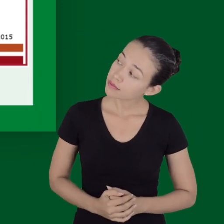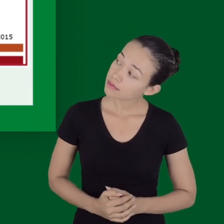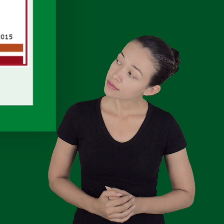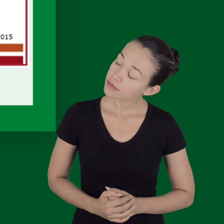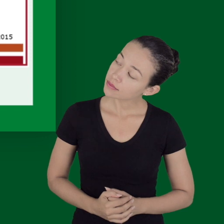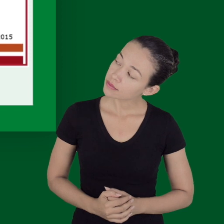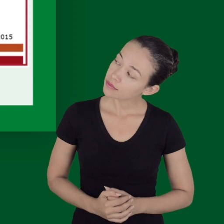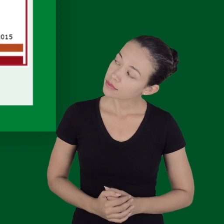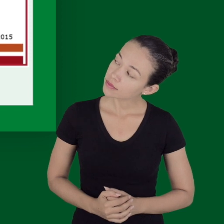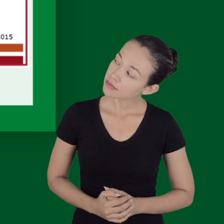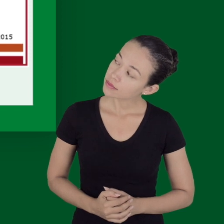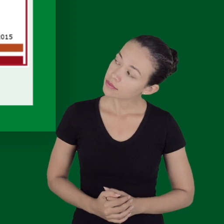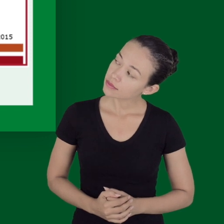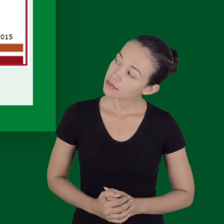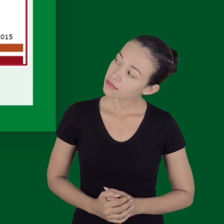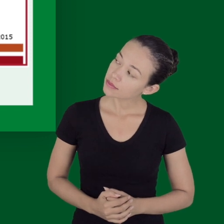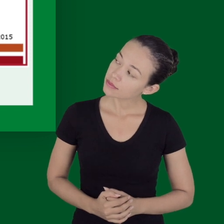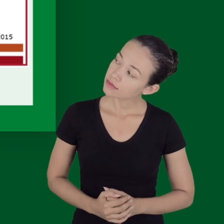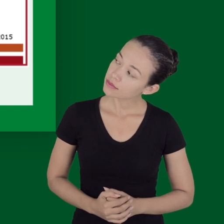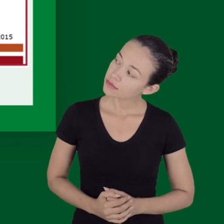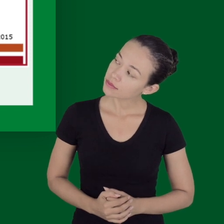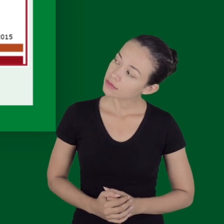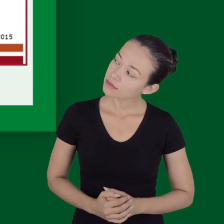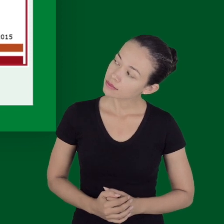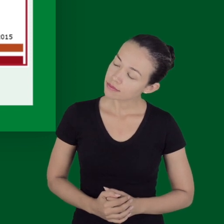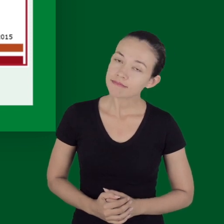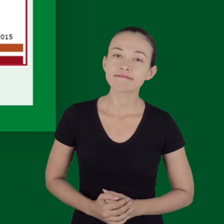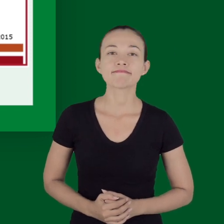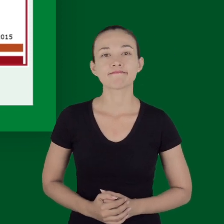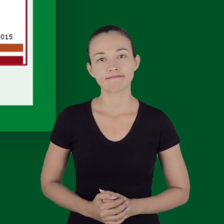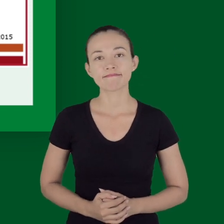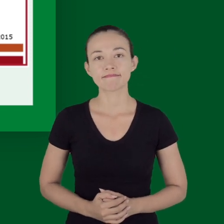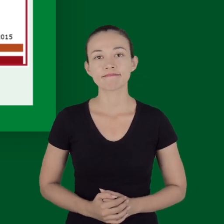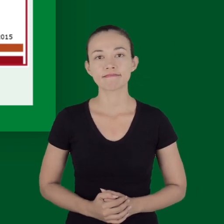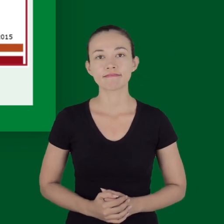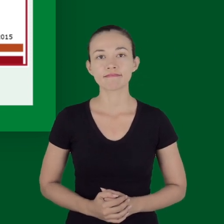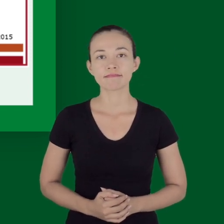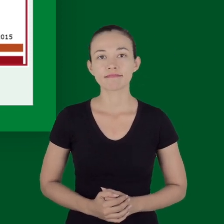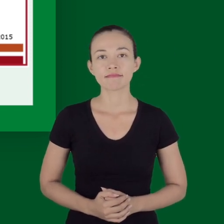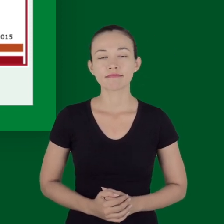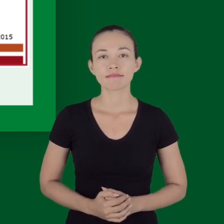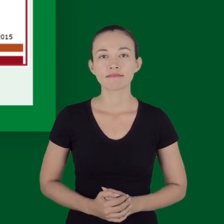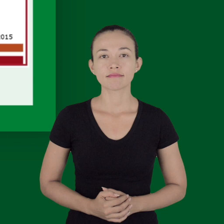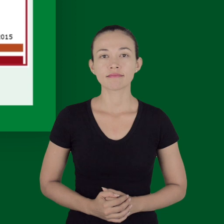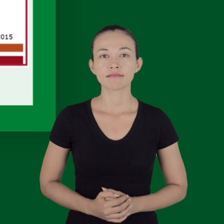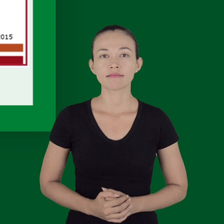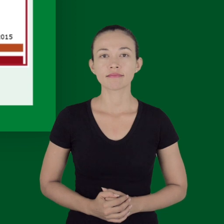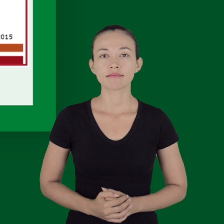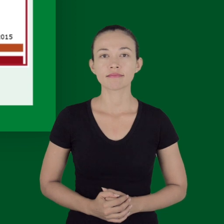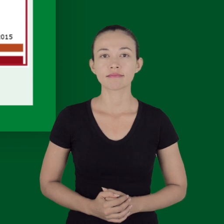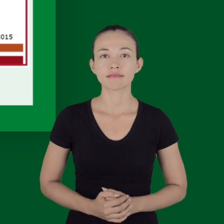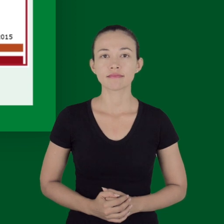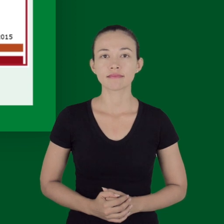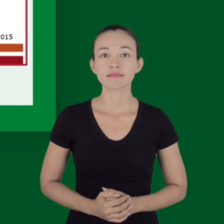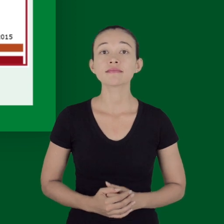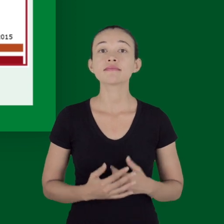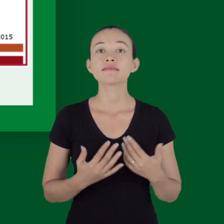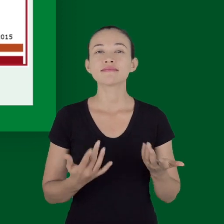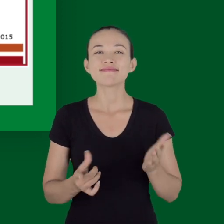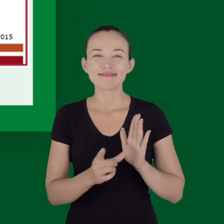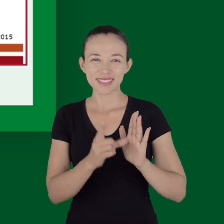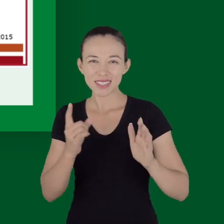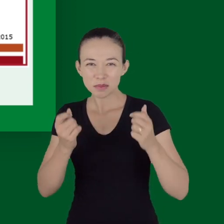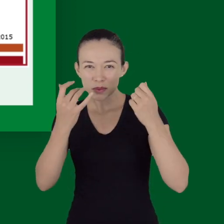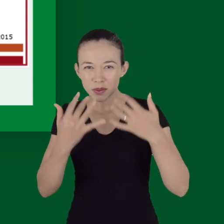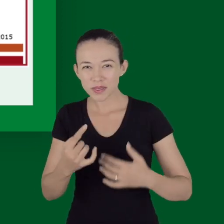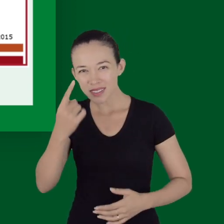que é o beta-bloqueador, bloqueador de canal de cálcio, antiarrítmico, como a mildarona, né? Aí existem o